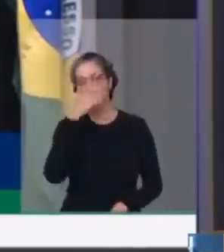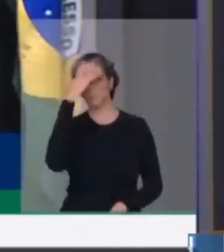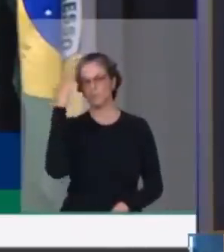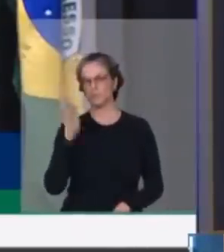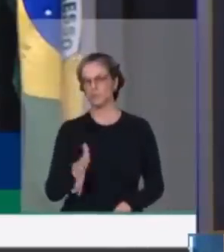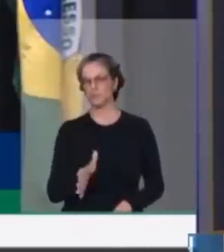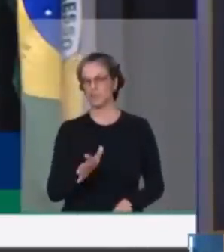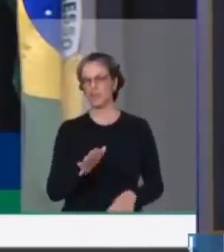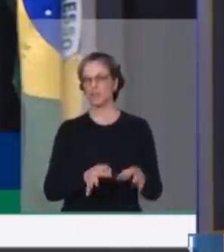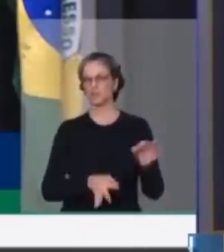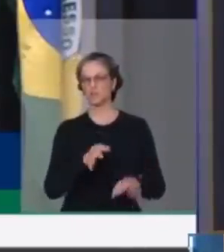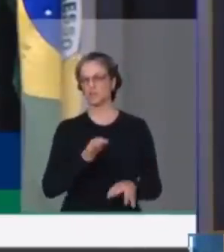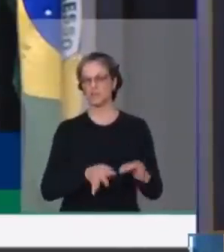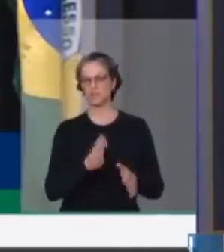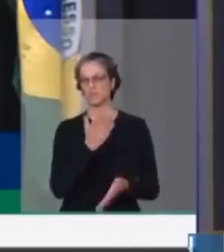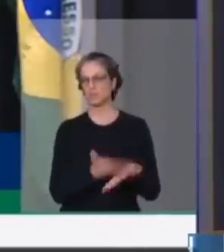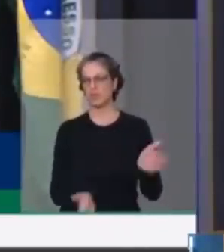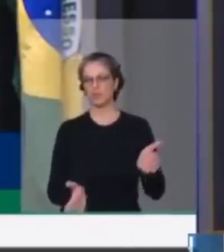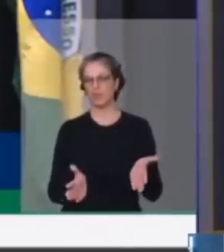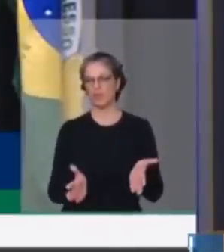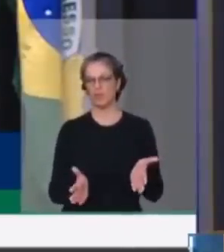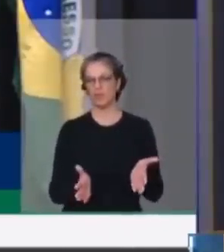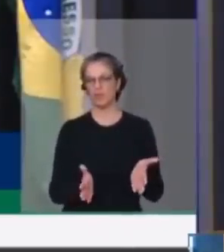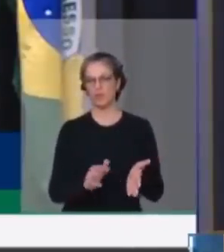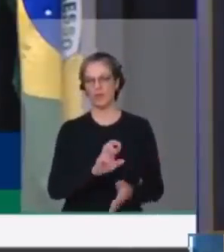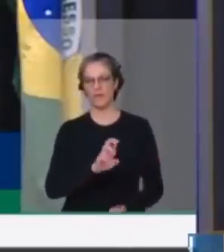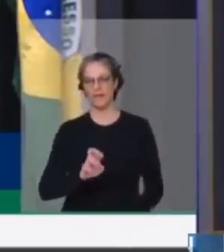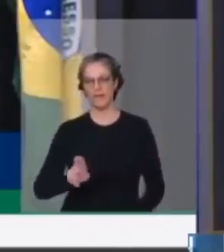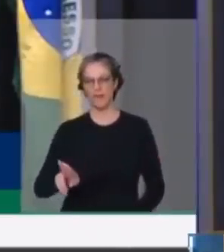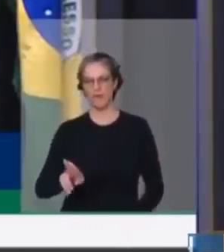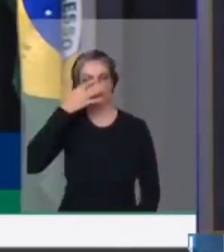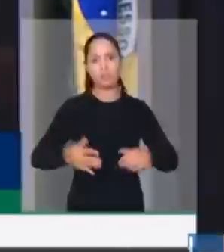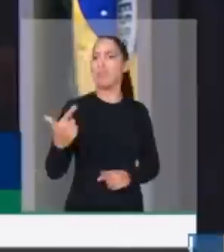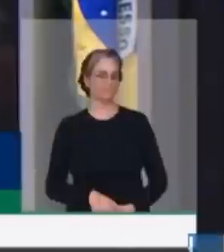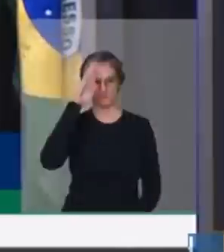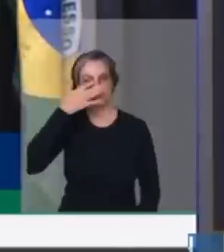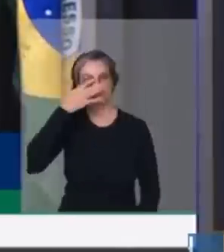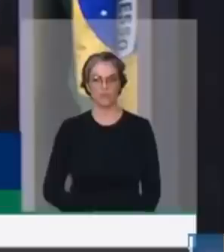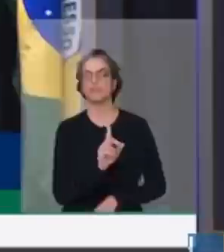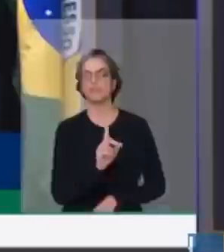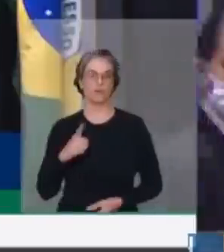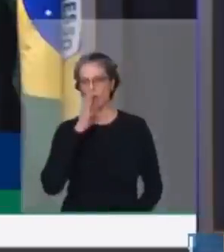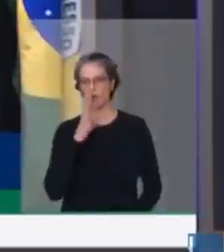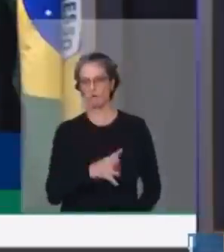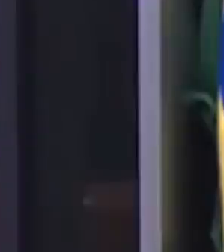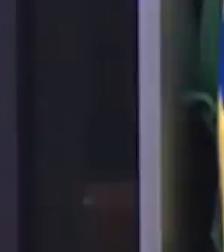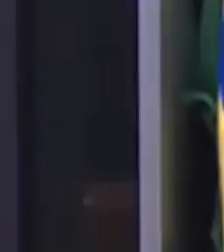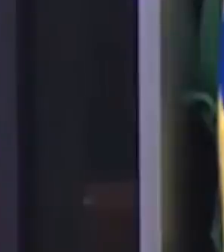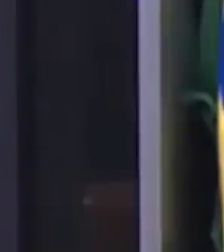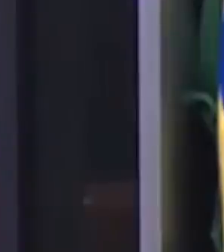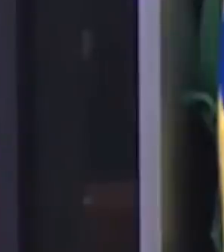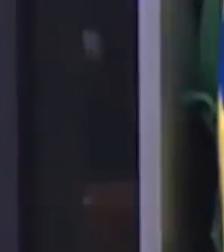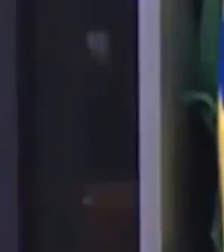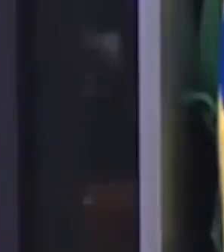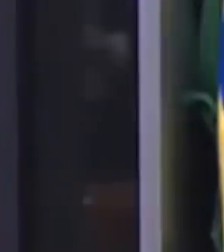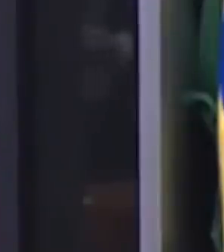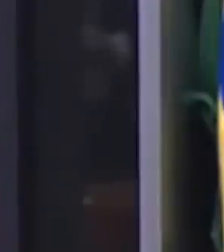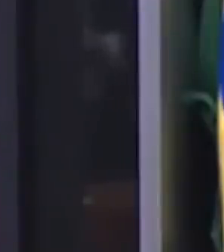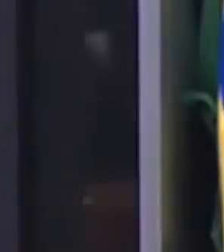colegas. Denunciados por corrupção, lavagem de piroca na pia do banheiro.